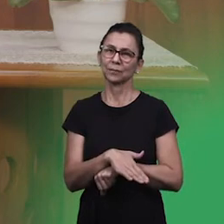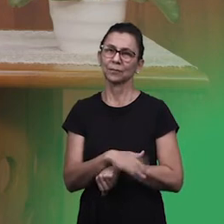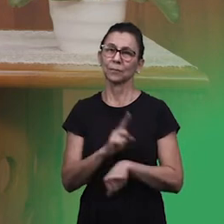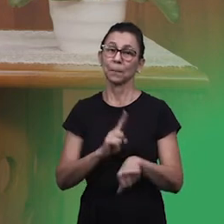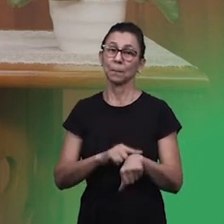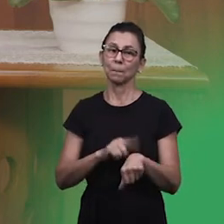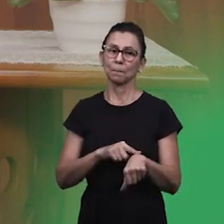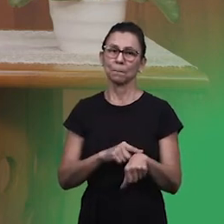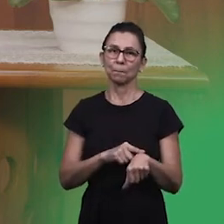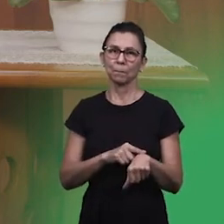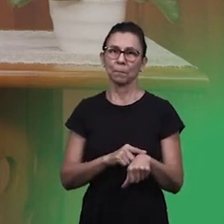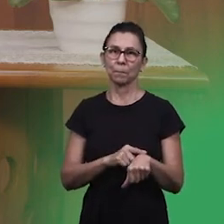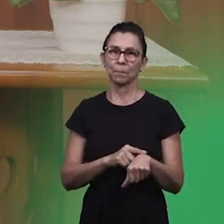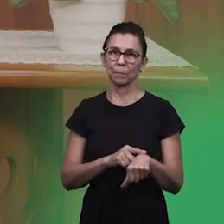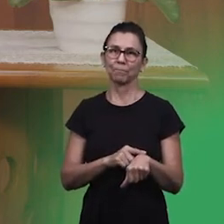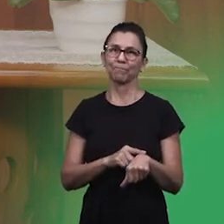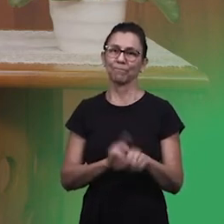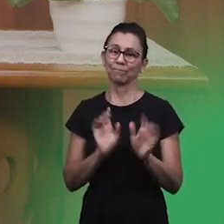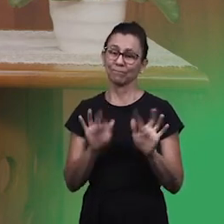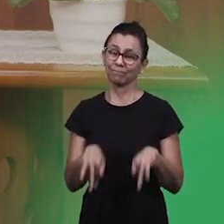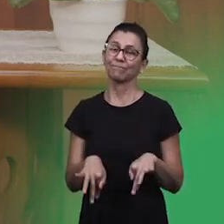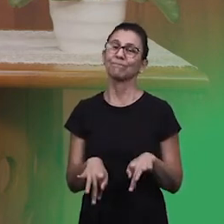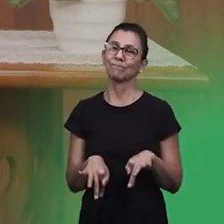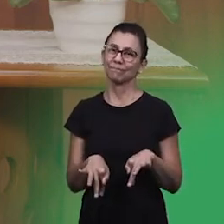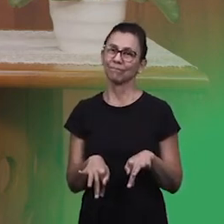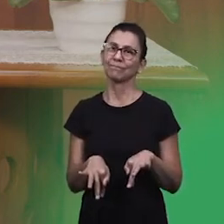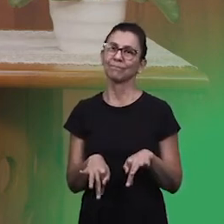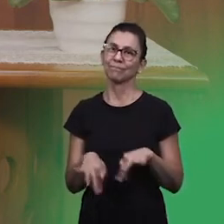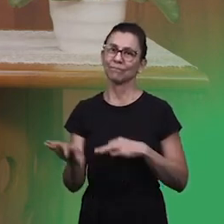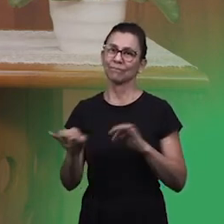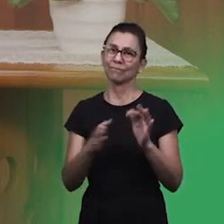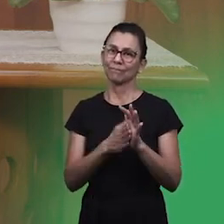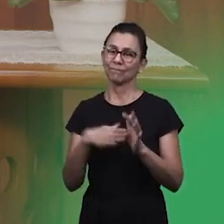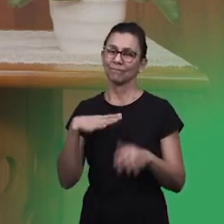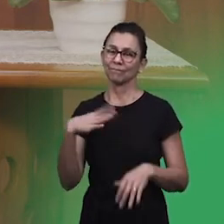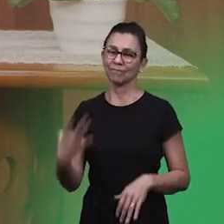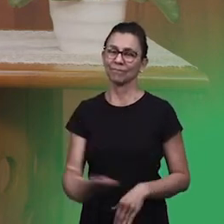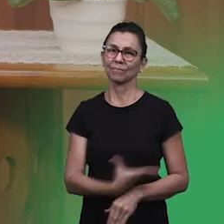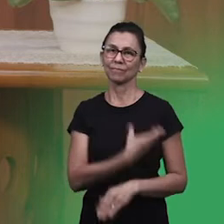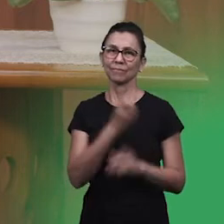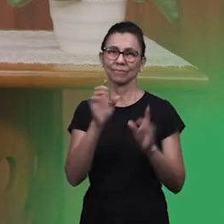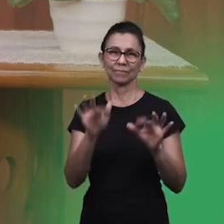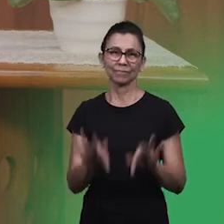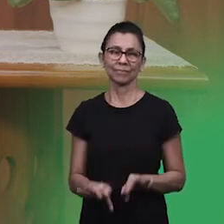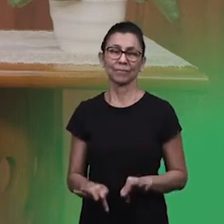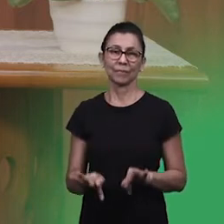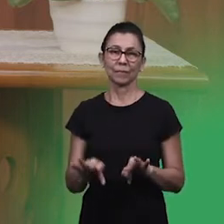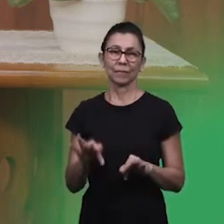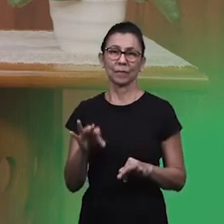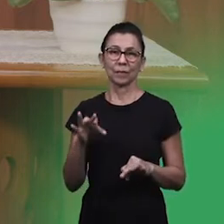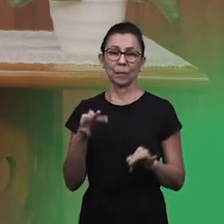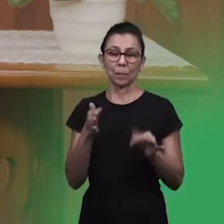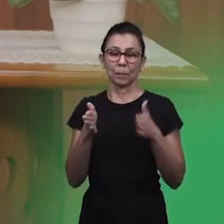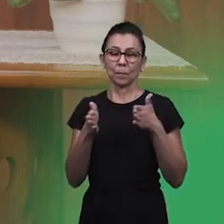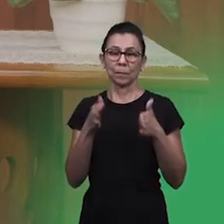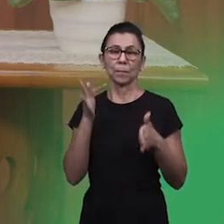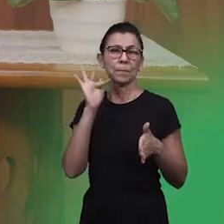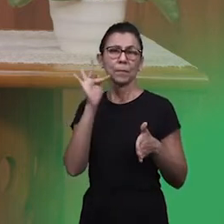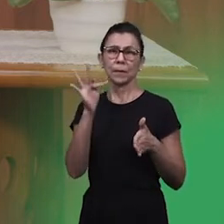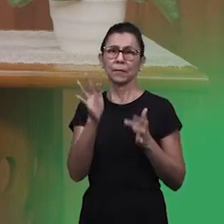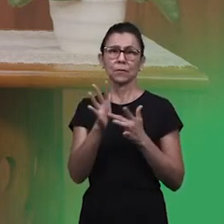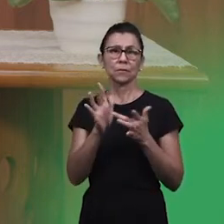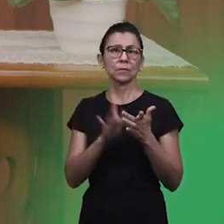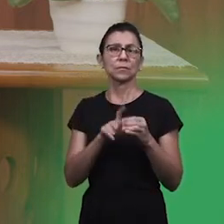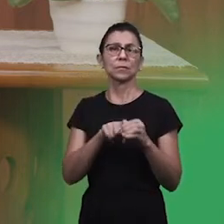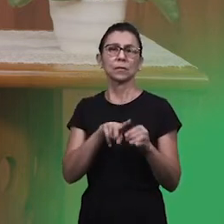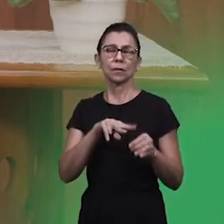fim deste projeto na Terra está chegando. Vivemos um tempo que chamamos de tempo do breve, porque em breve Jesus voltará.